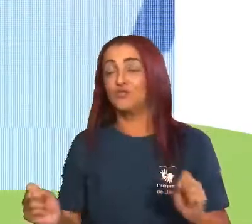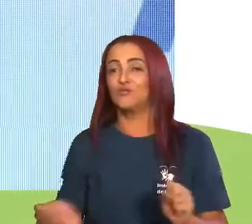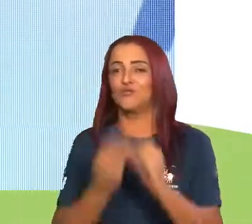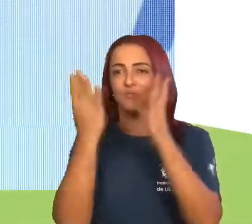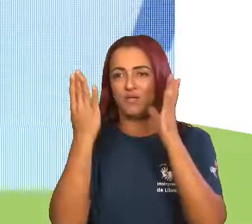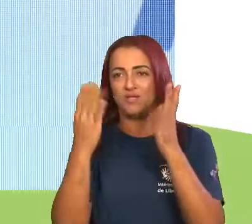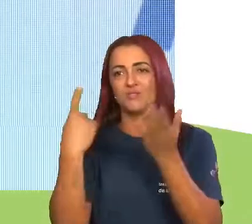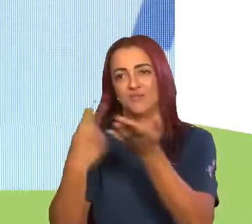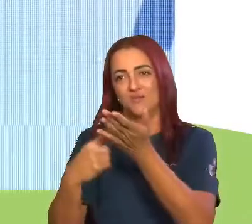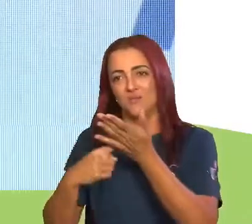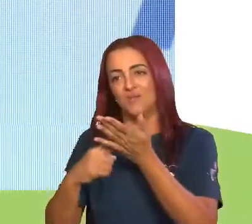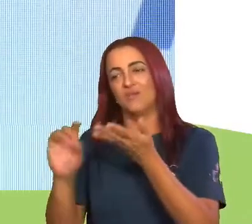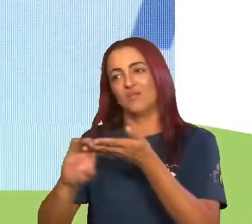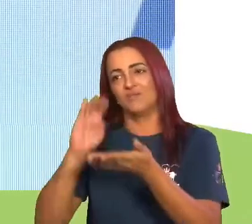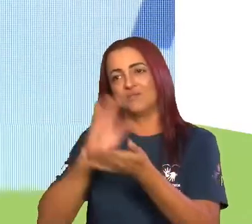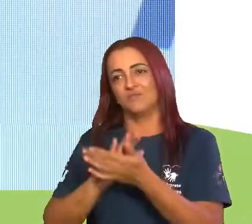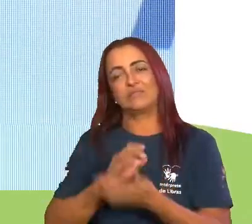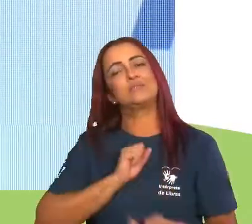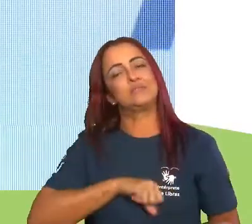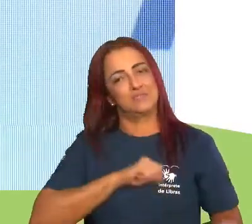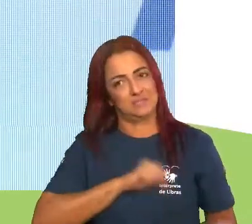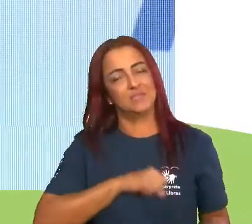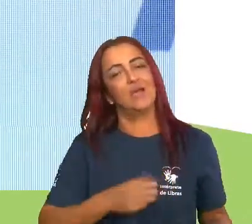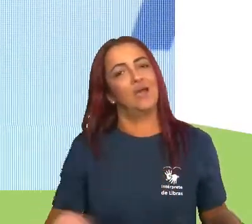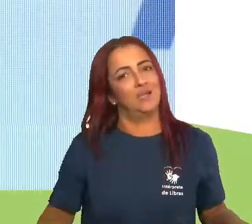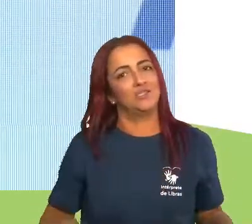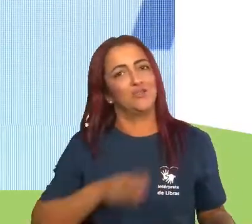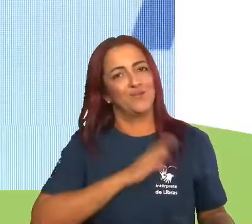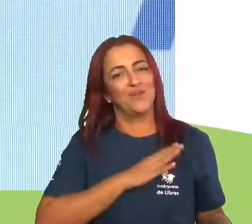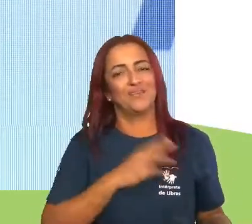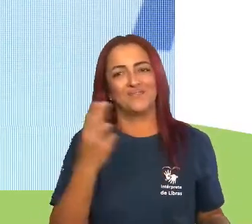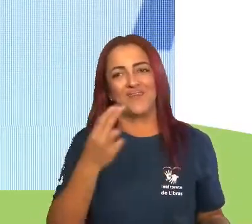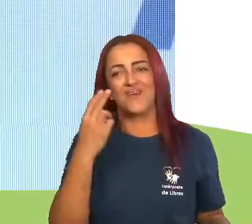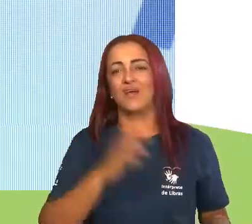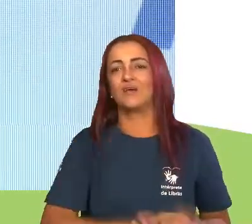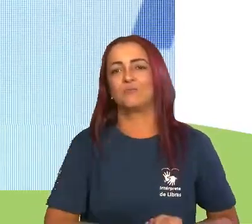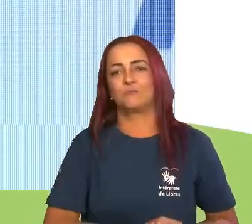você combinou com a minha esposa, sacanagem, gente. O coração não aguenta.